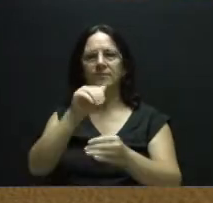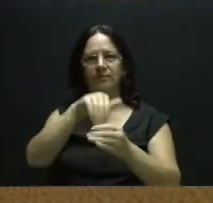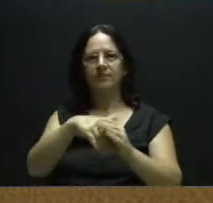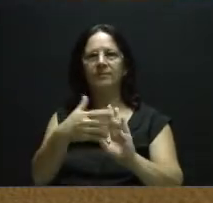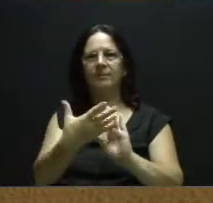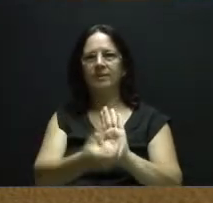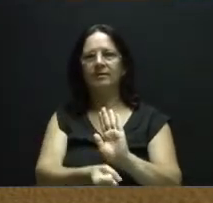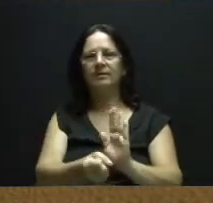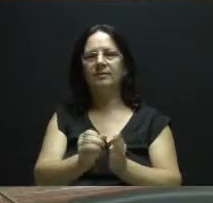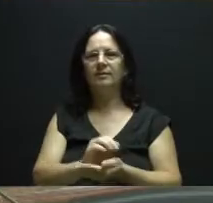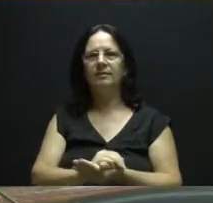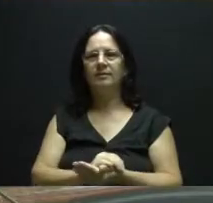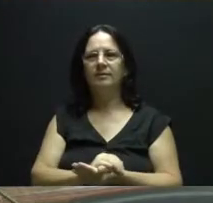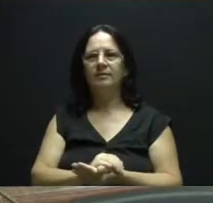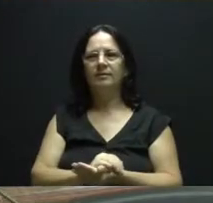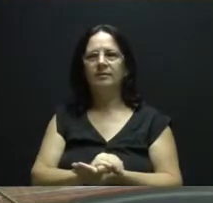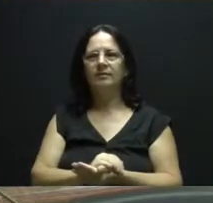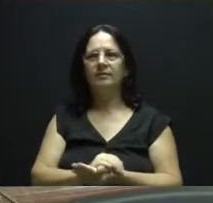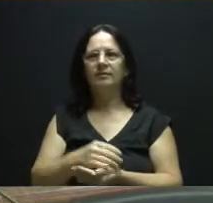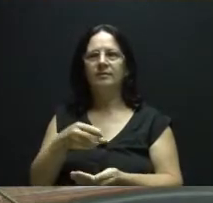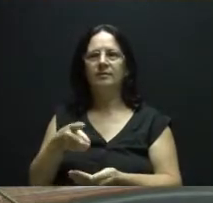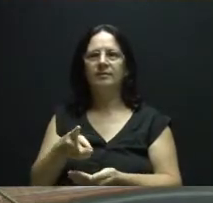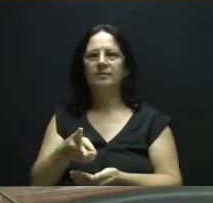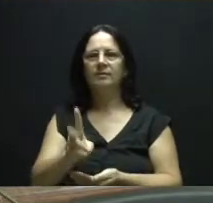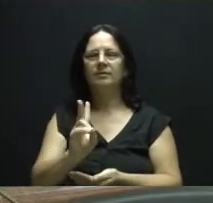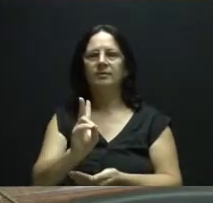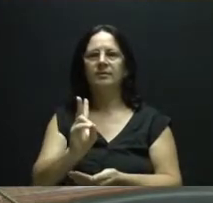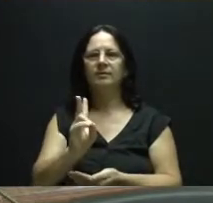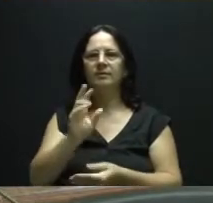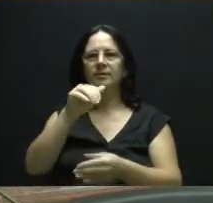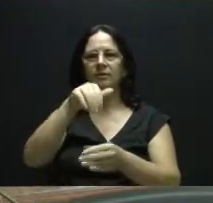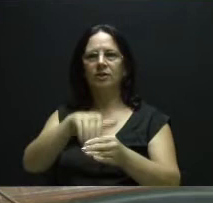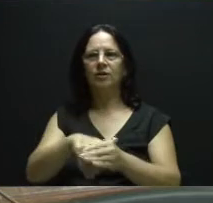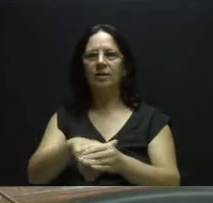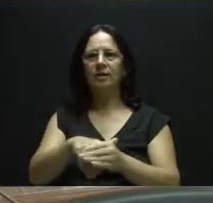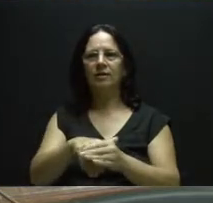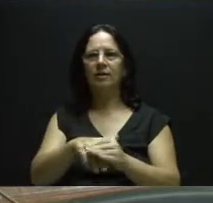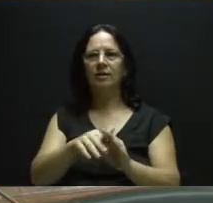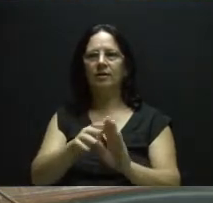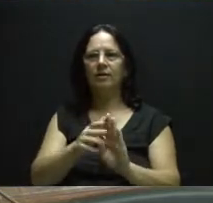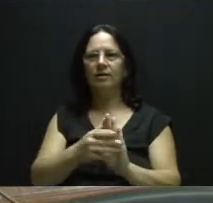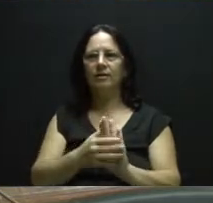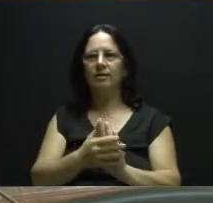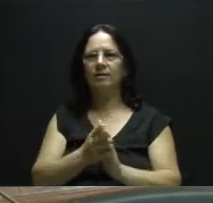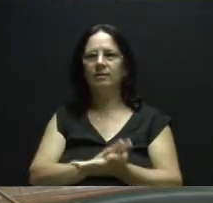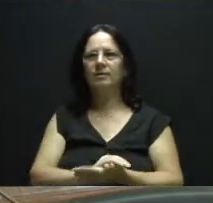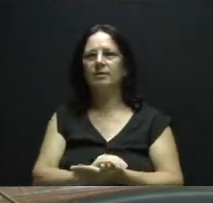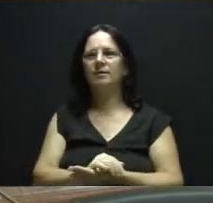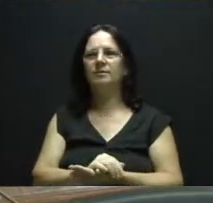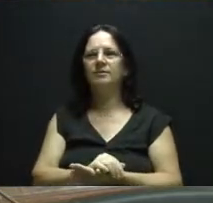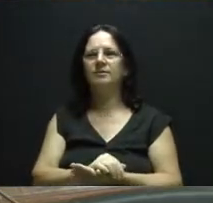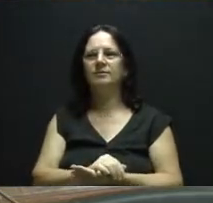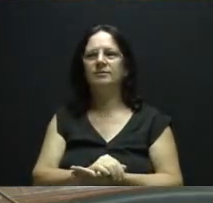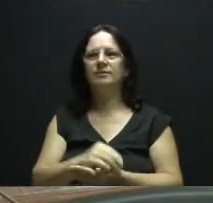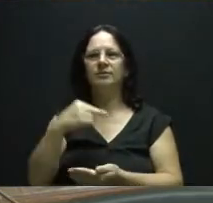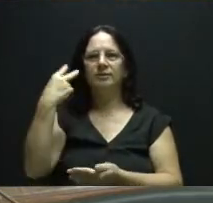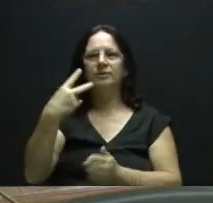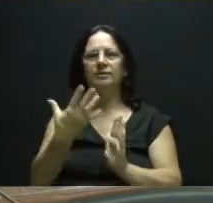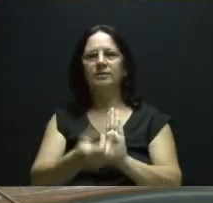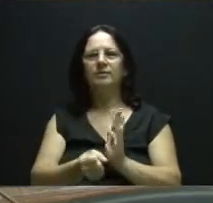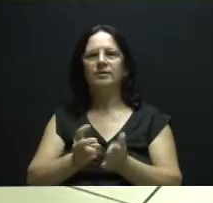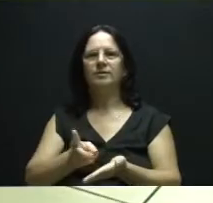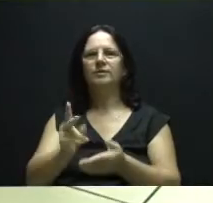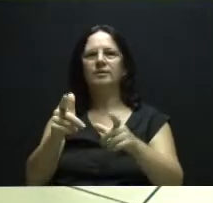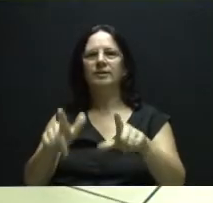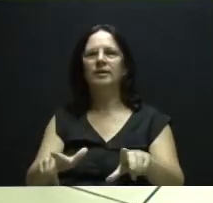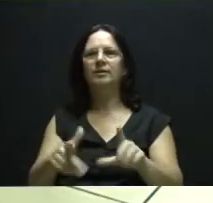presidente continua em votação os vereadores que forem pela aprovação permanece como se